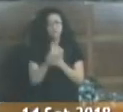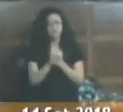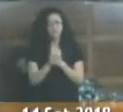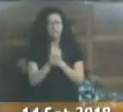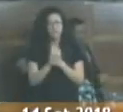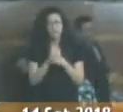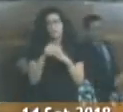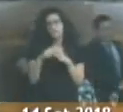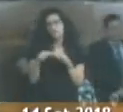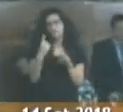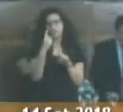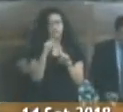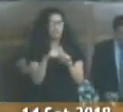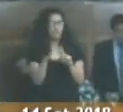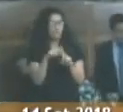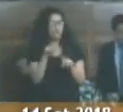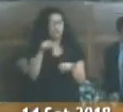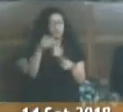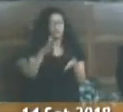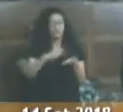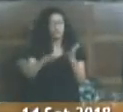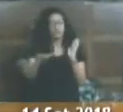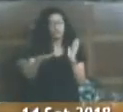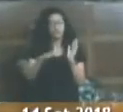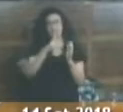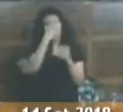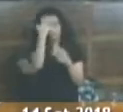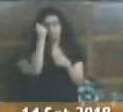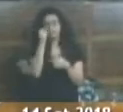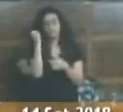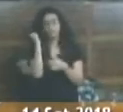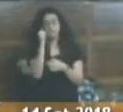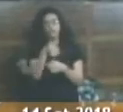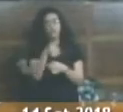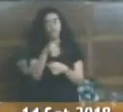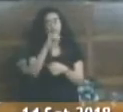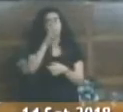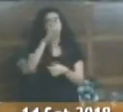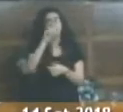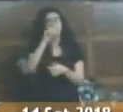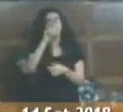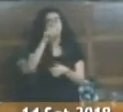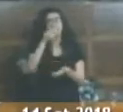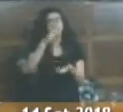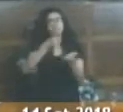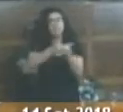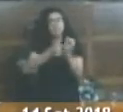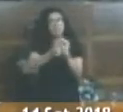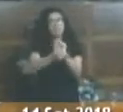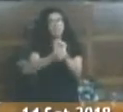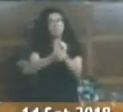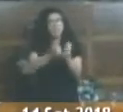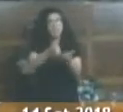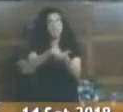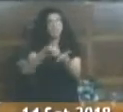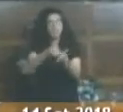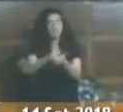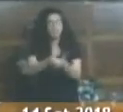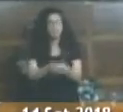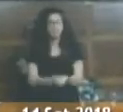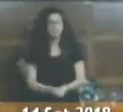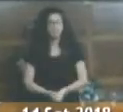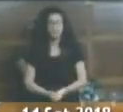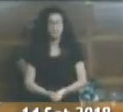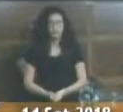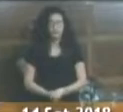ele fica ali um mês, dois meses, os pessoal estão pescando lá, o Ibama vem, ou o Ezec, multa os caras, apreende